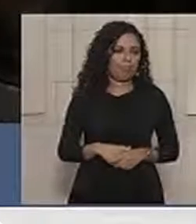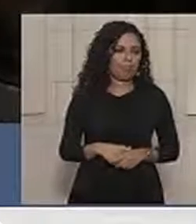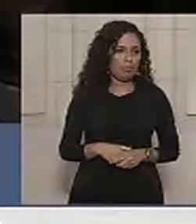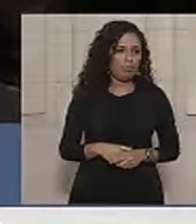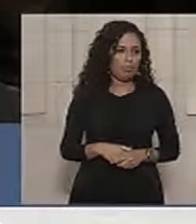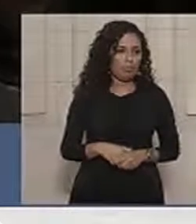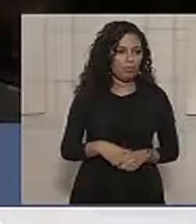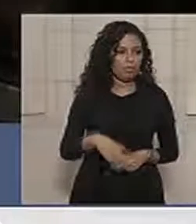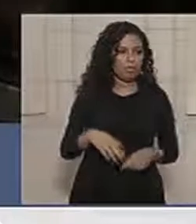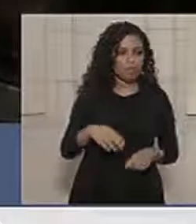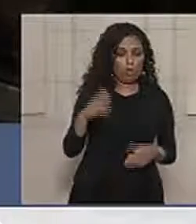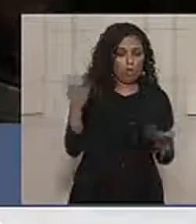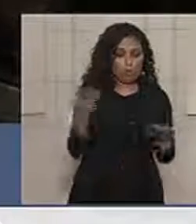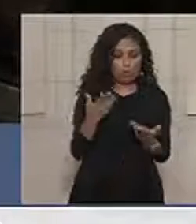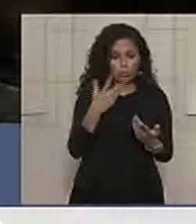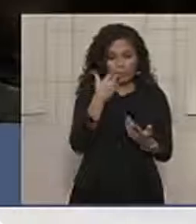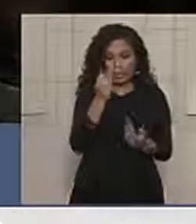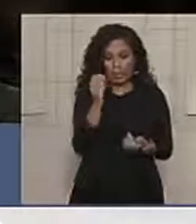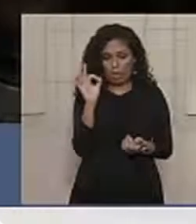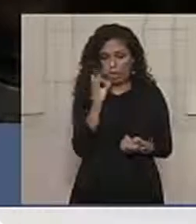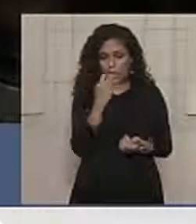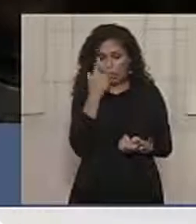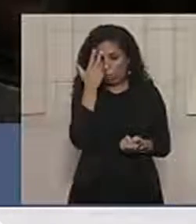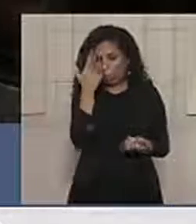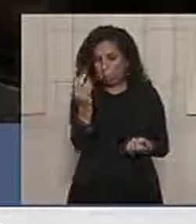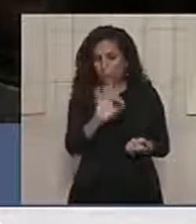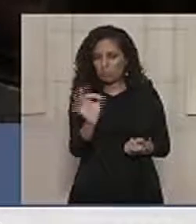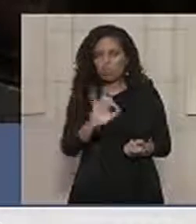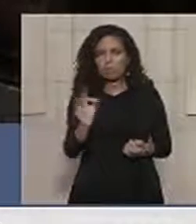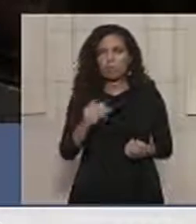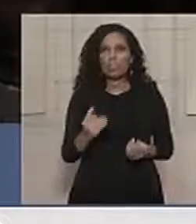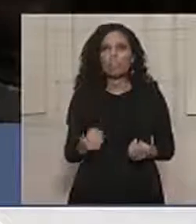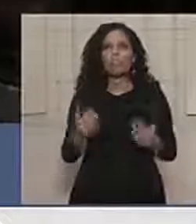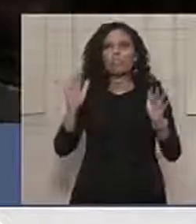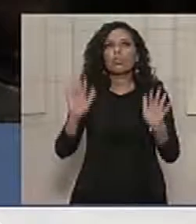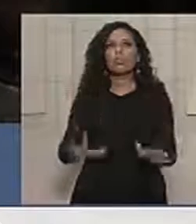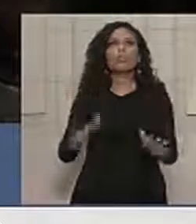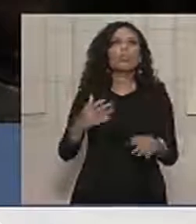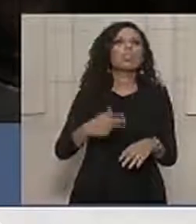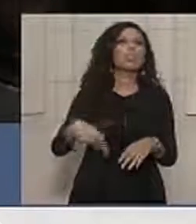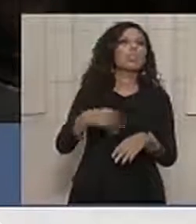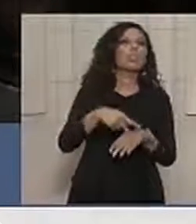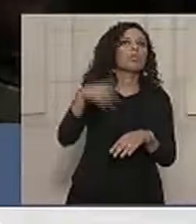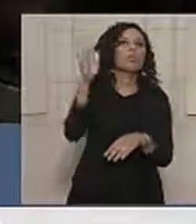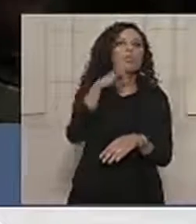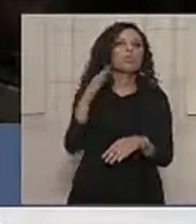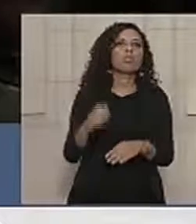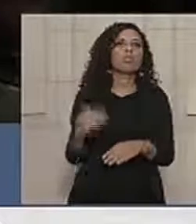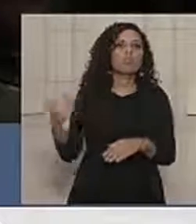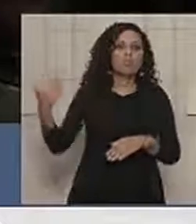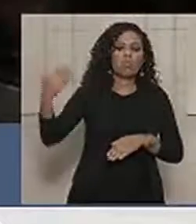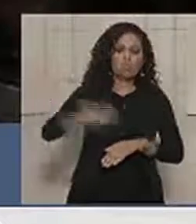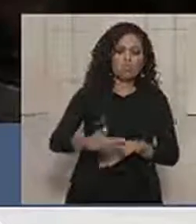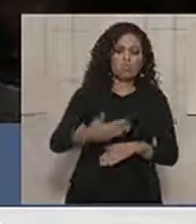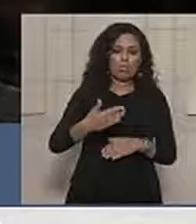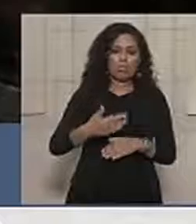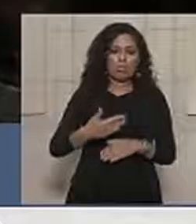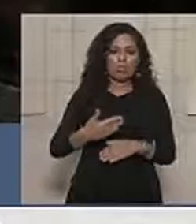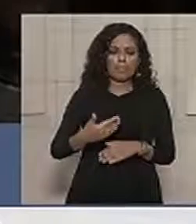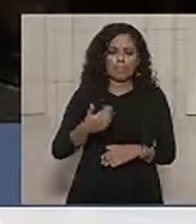estado de anormalidade que se estabeleceu no Estado brasileiro vem causando